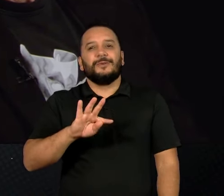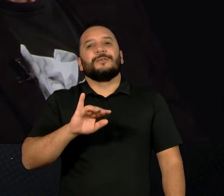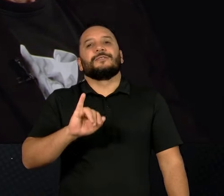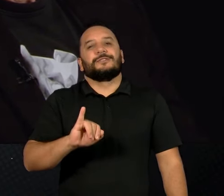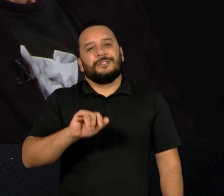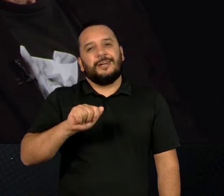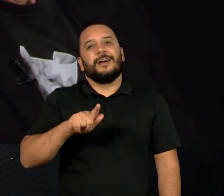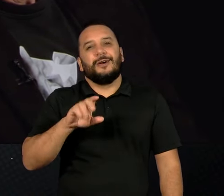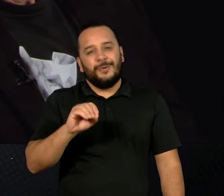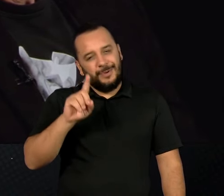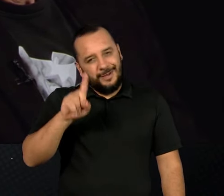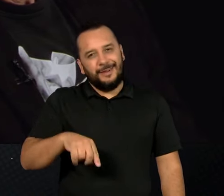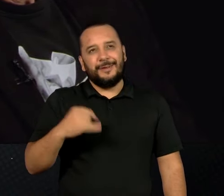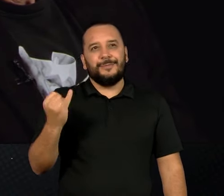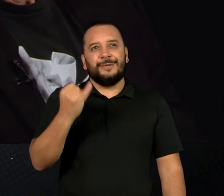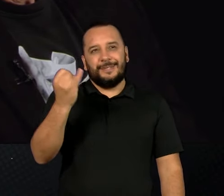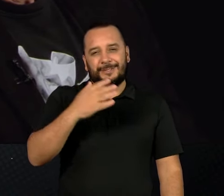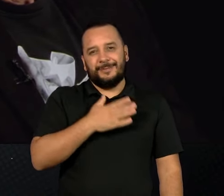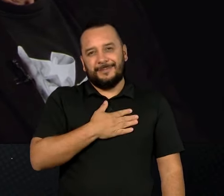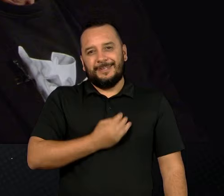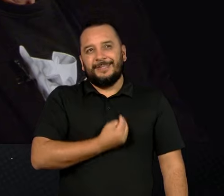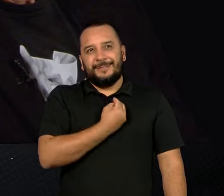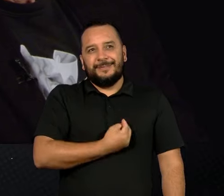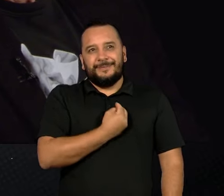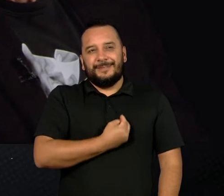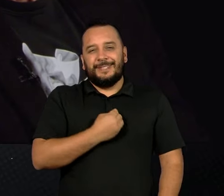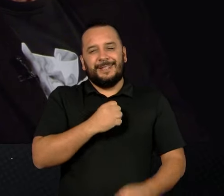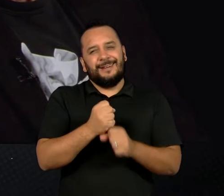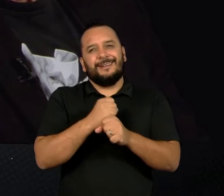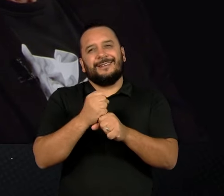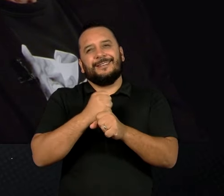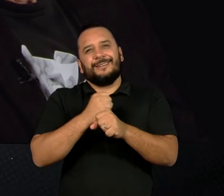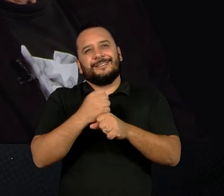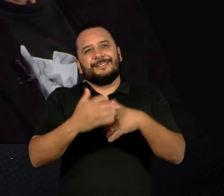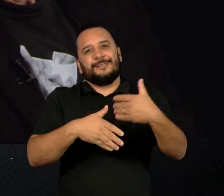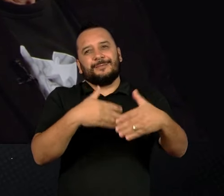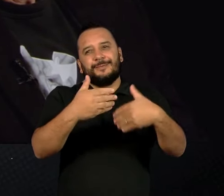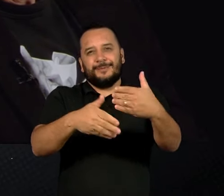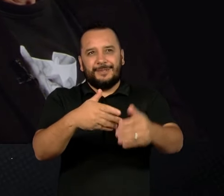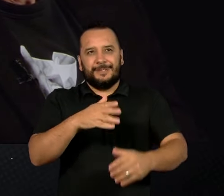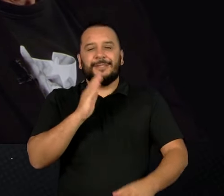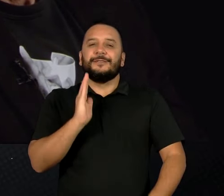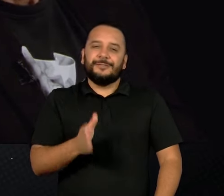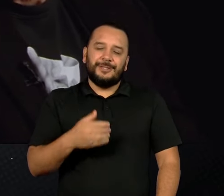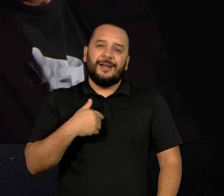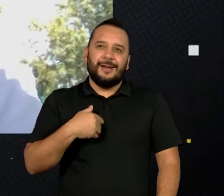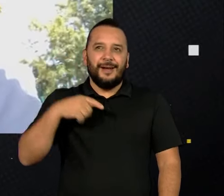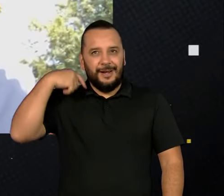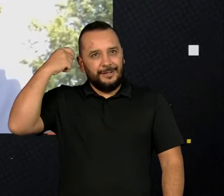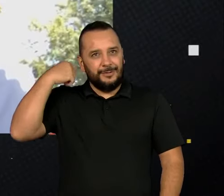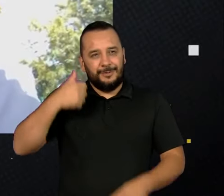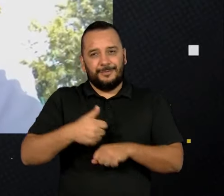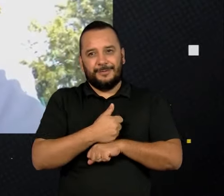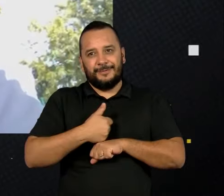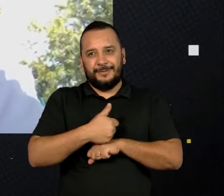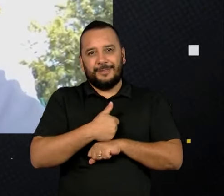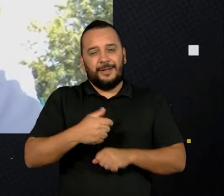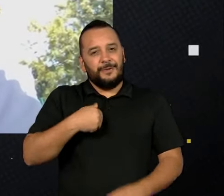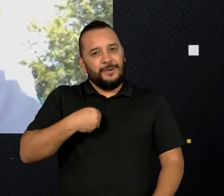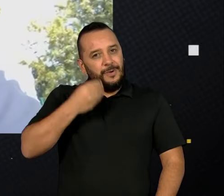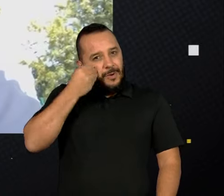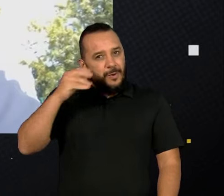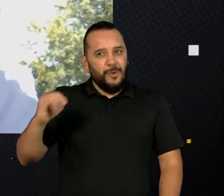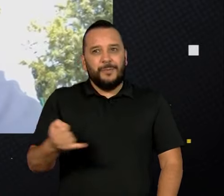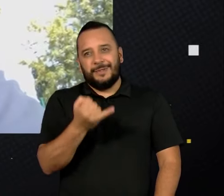essa importância na minha vida. Anos depois, eu já era ator profissional, eu tive a oportunidade de